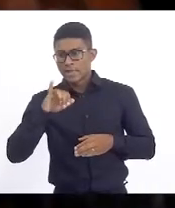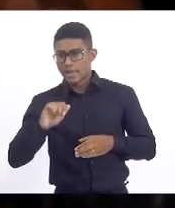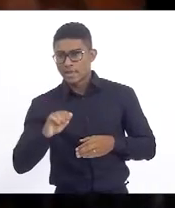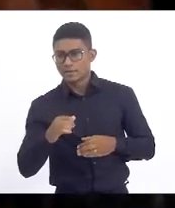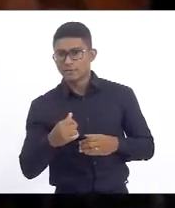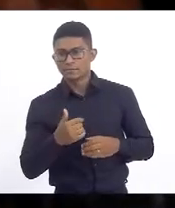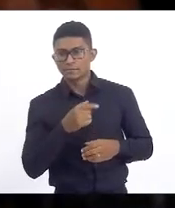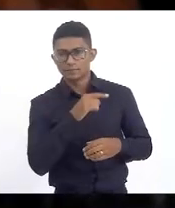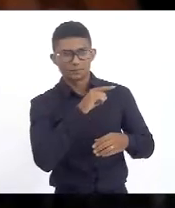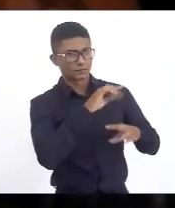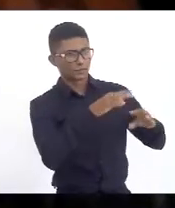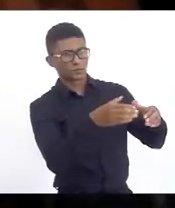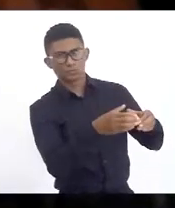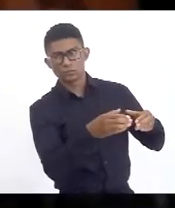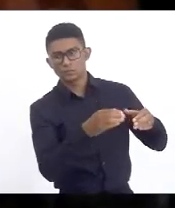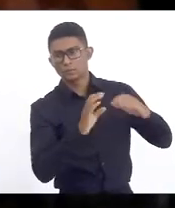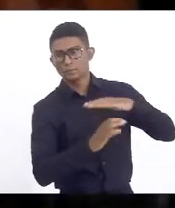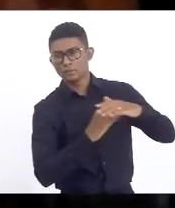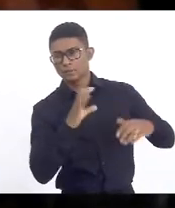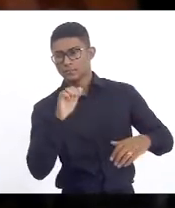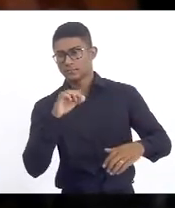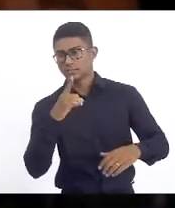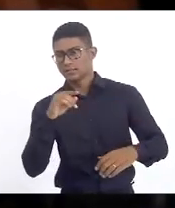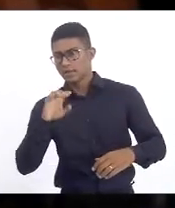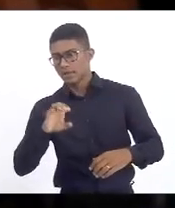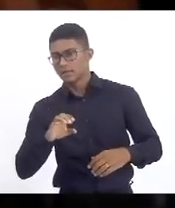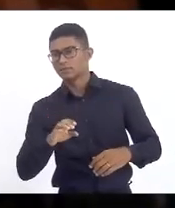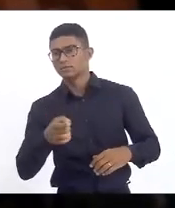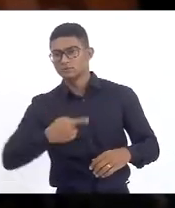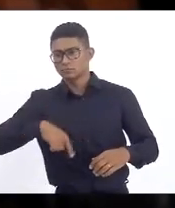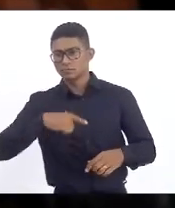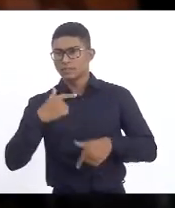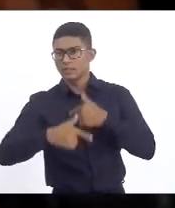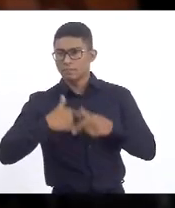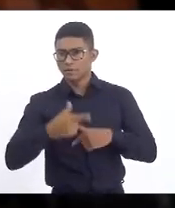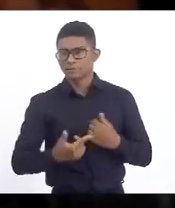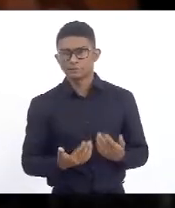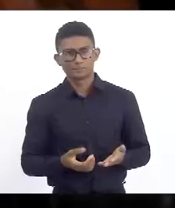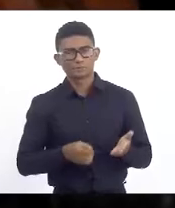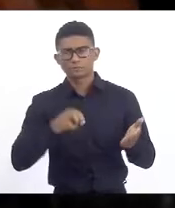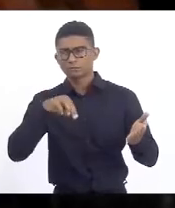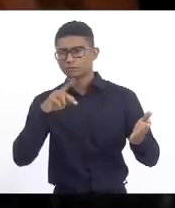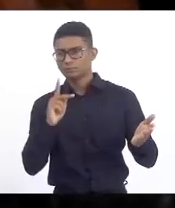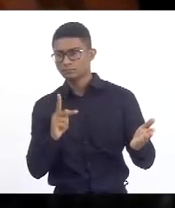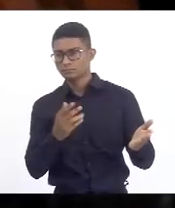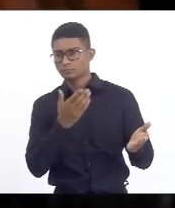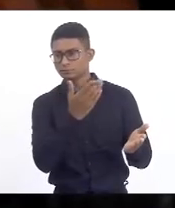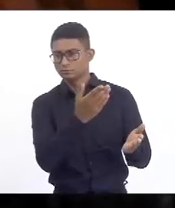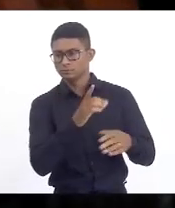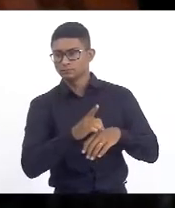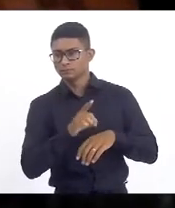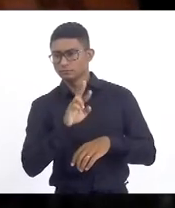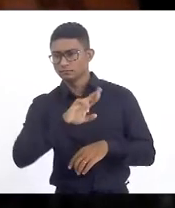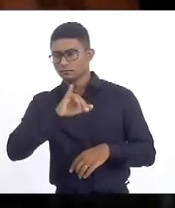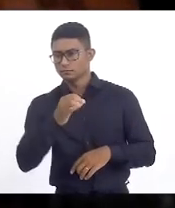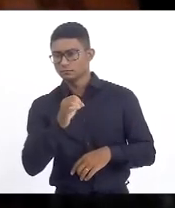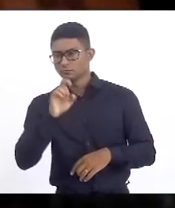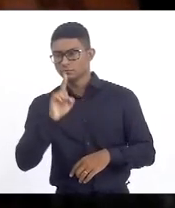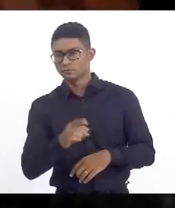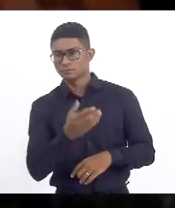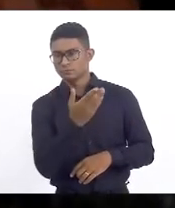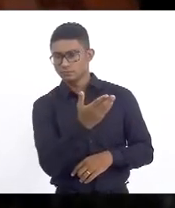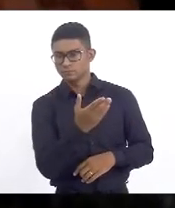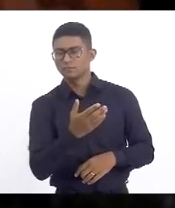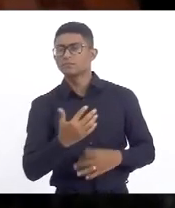trabalho. Esperamos estar também com o Ministério Público, doutor José